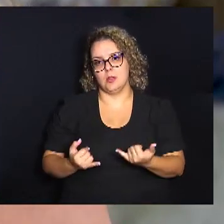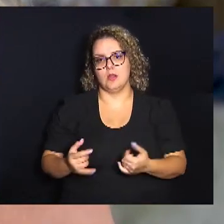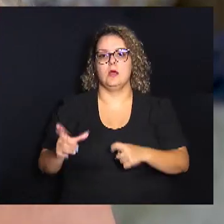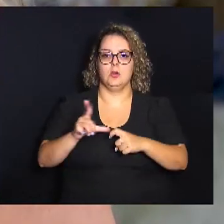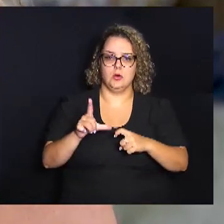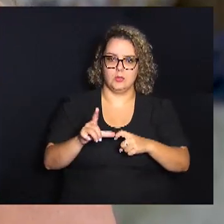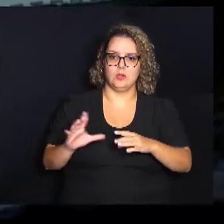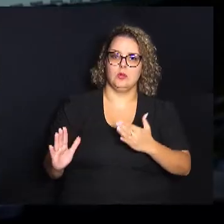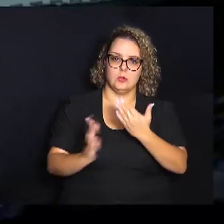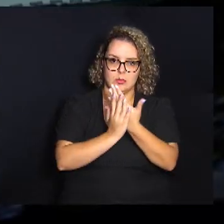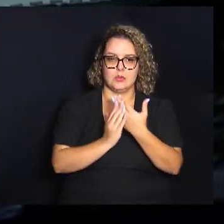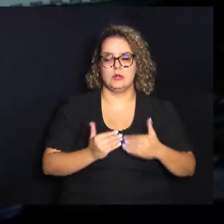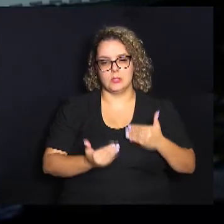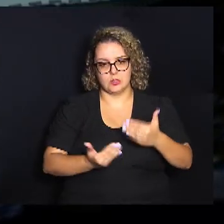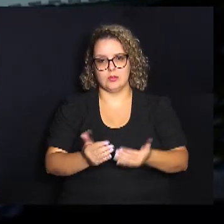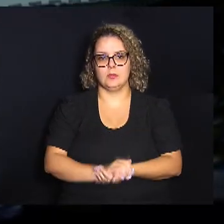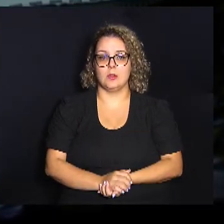for anexado ao processo. Foram